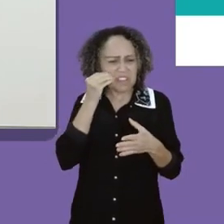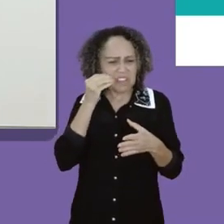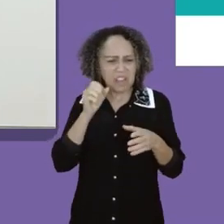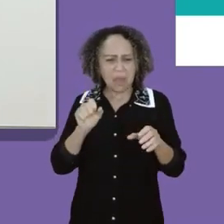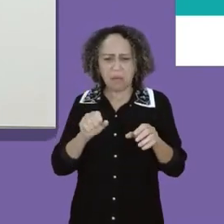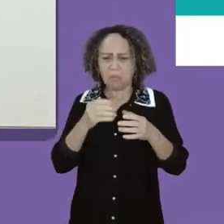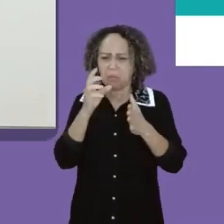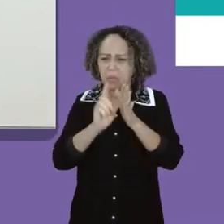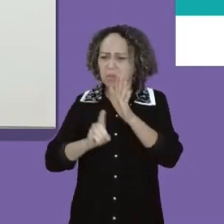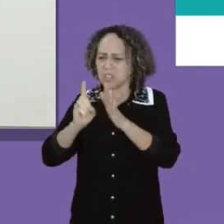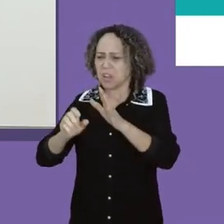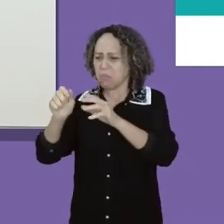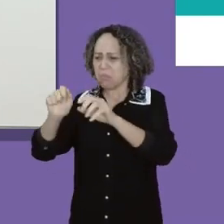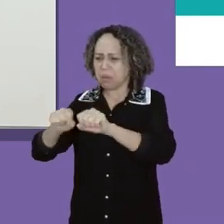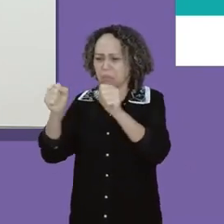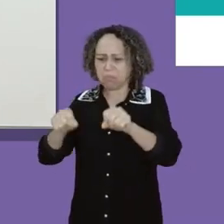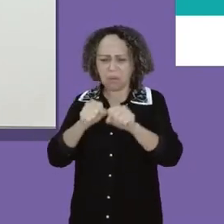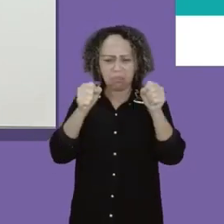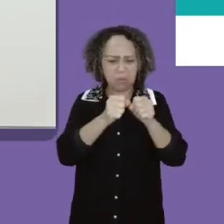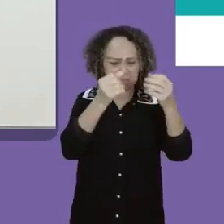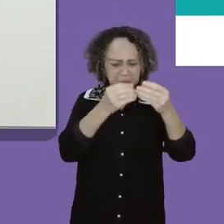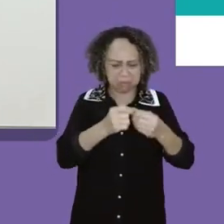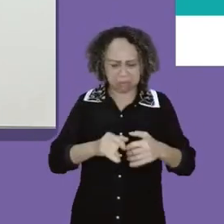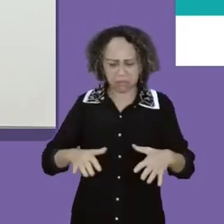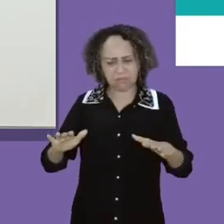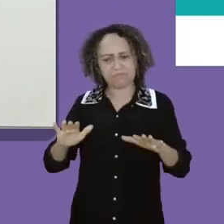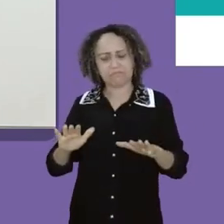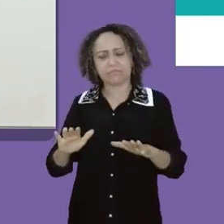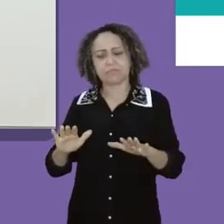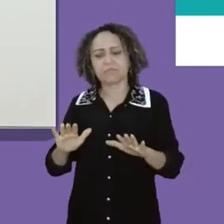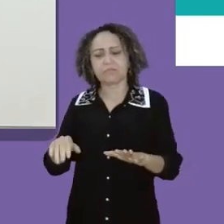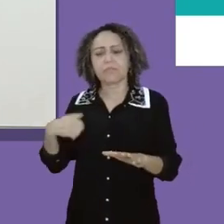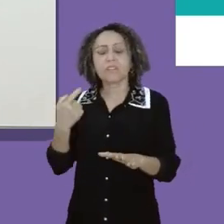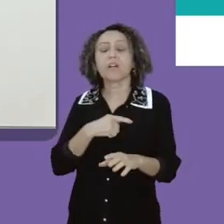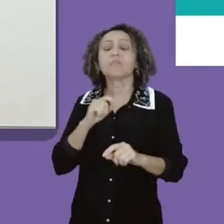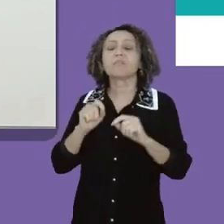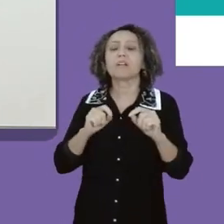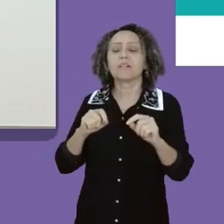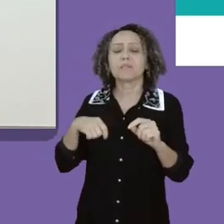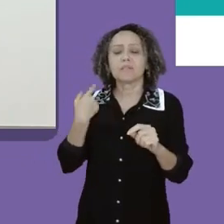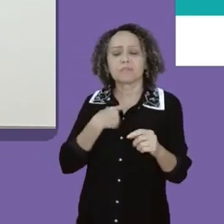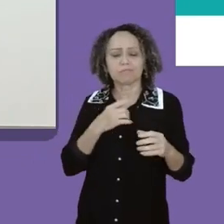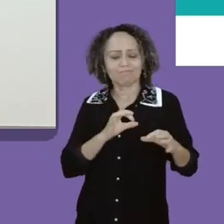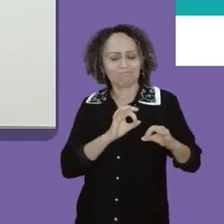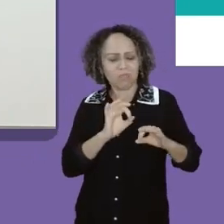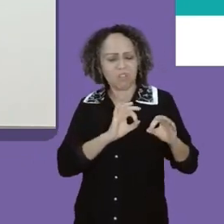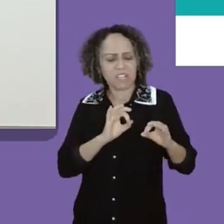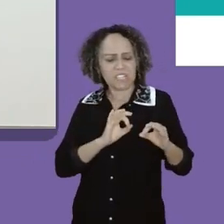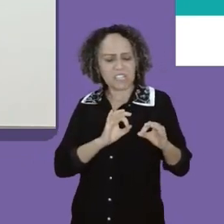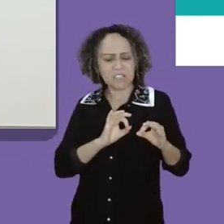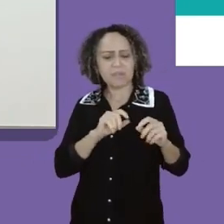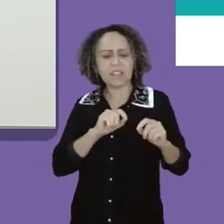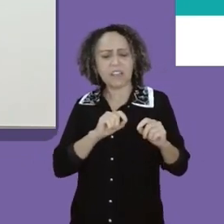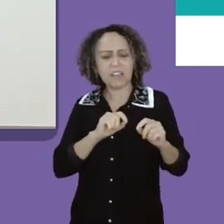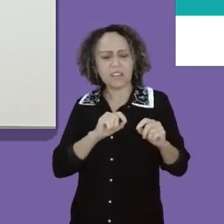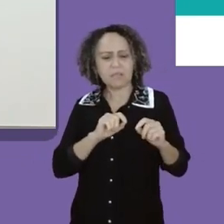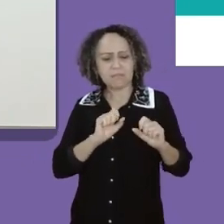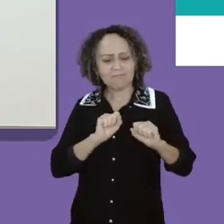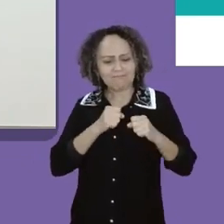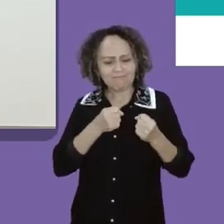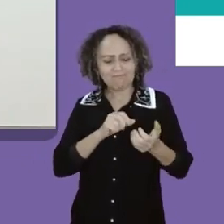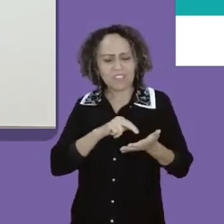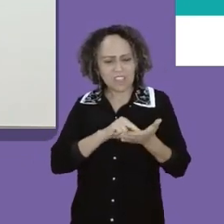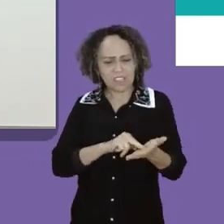estar organizadas para resistir e para dizer, nós não queremos nem um direito a